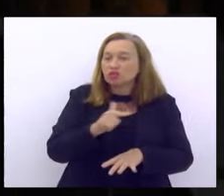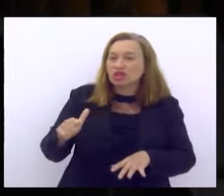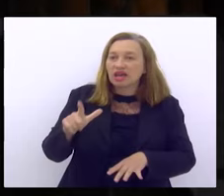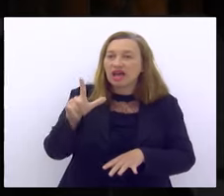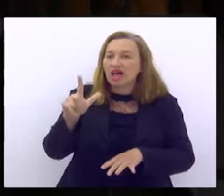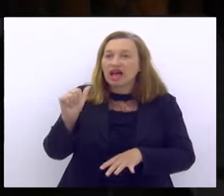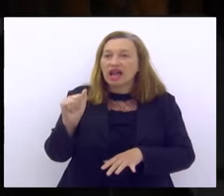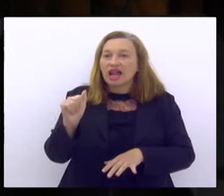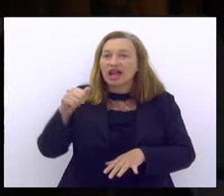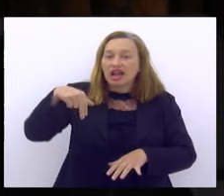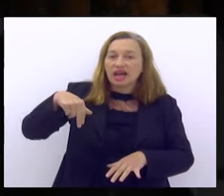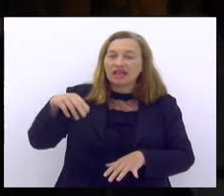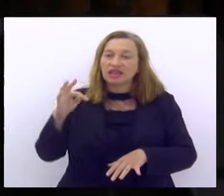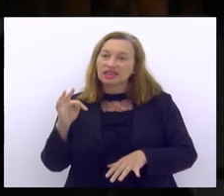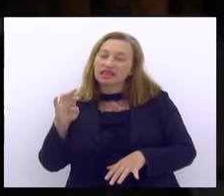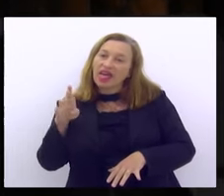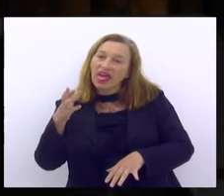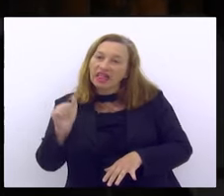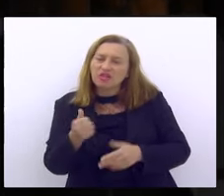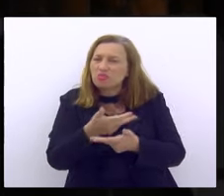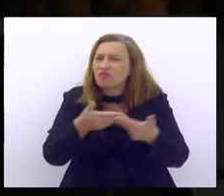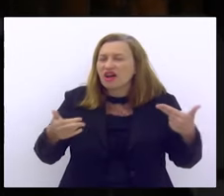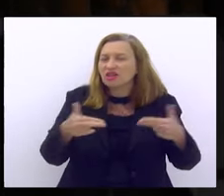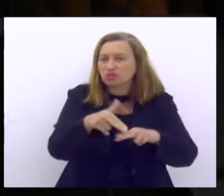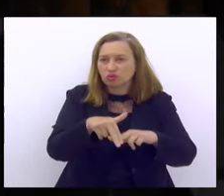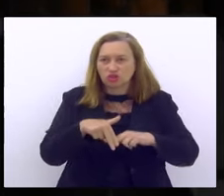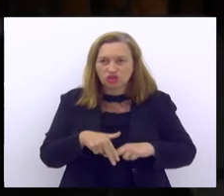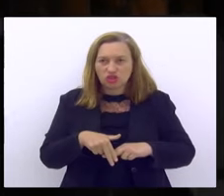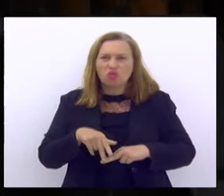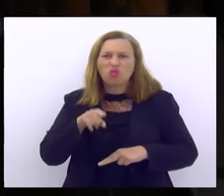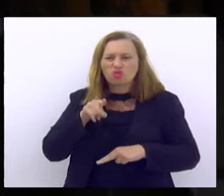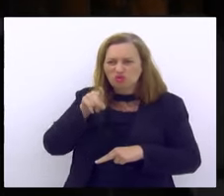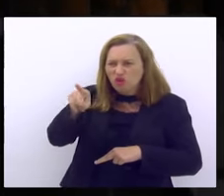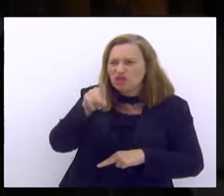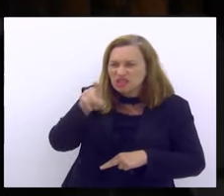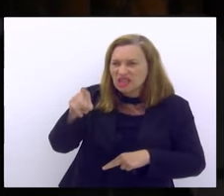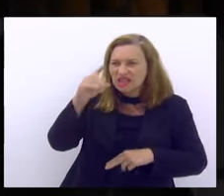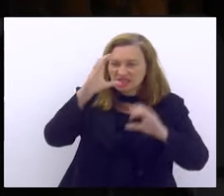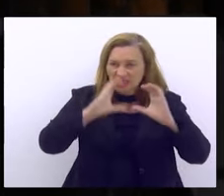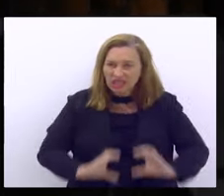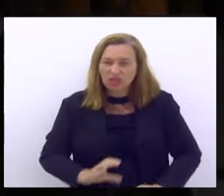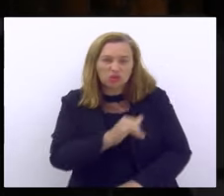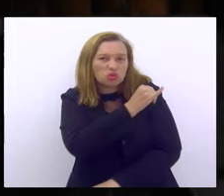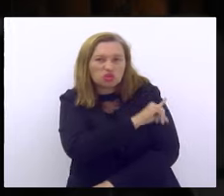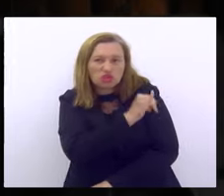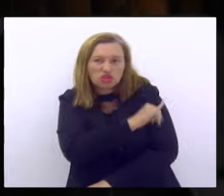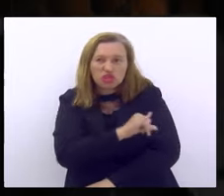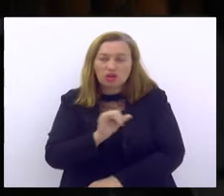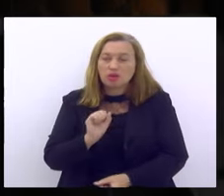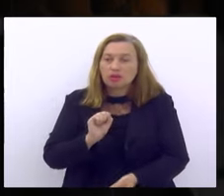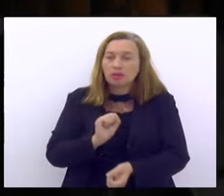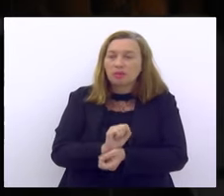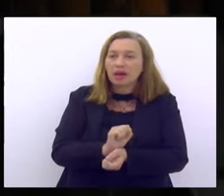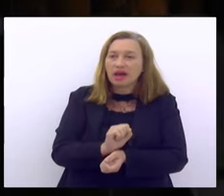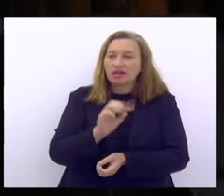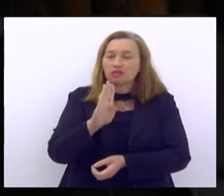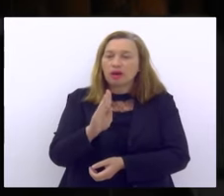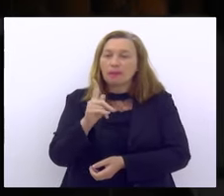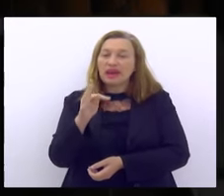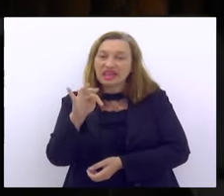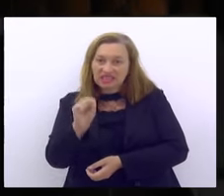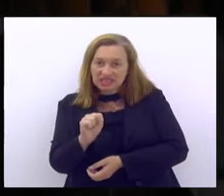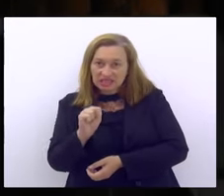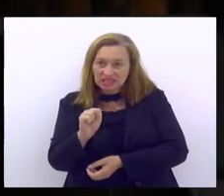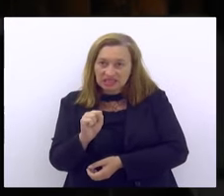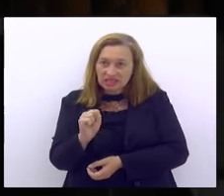na placa, por N motivos, que quando você, cidadão do Rio de Janeiro, se depara com uma blitz dessa, caça-níquel,